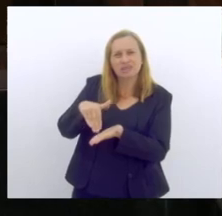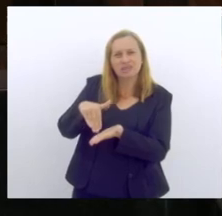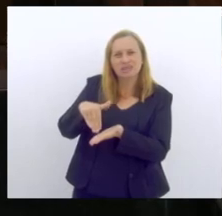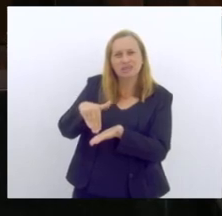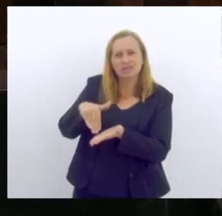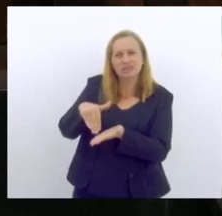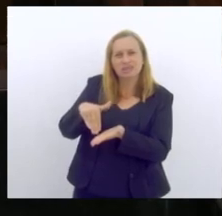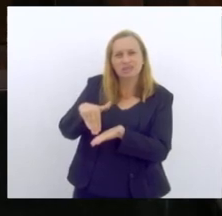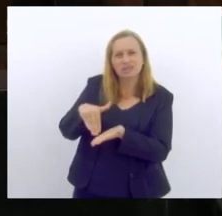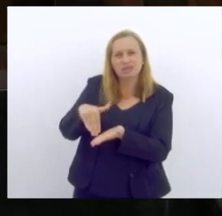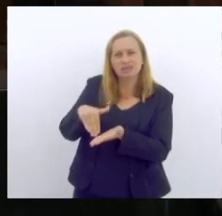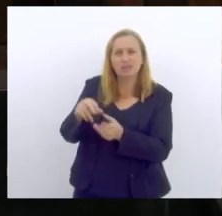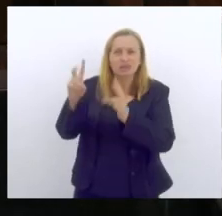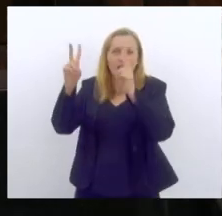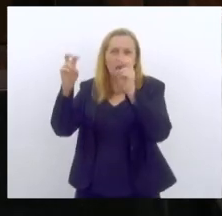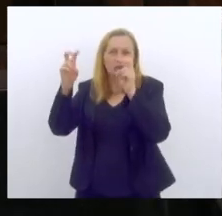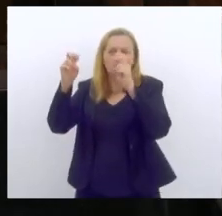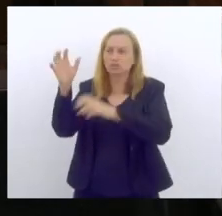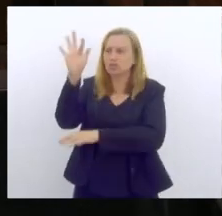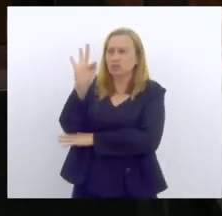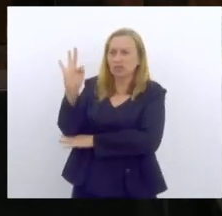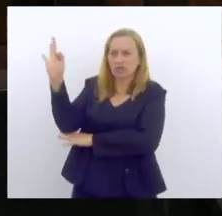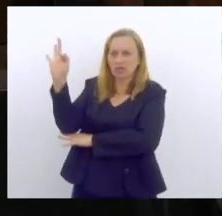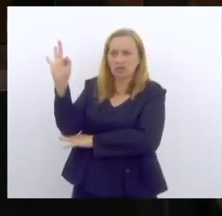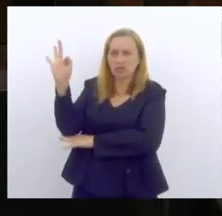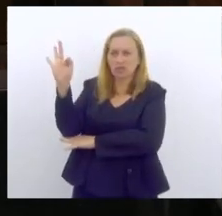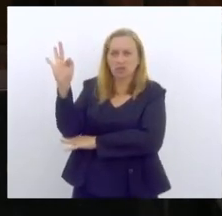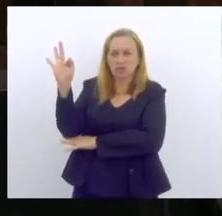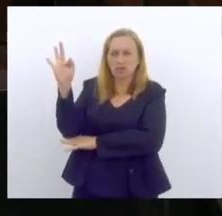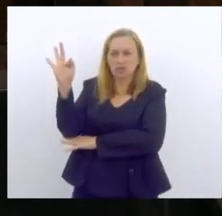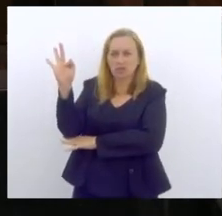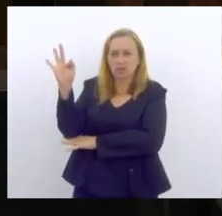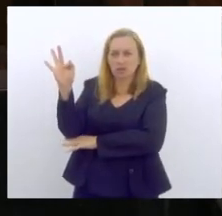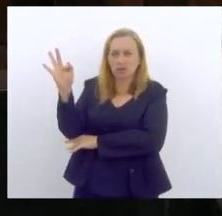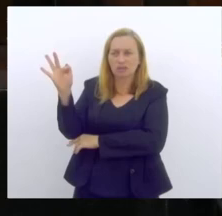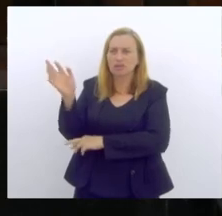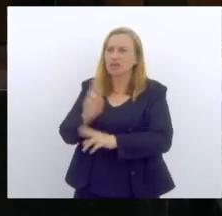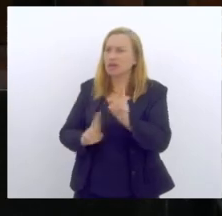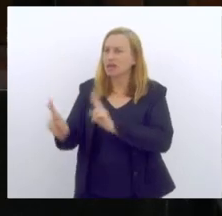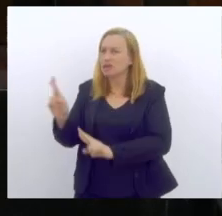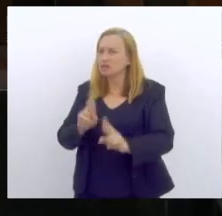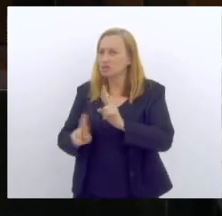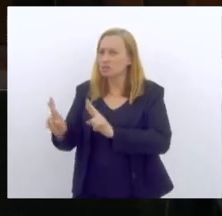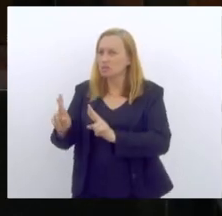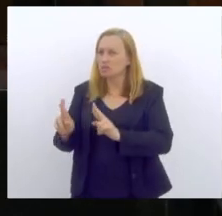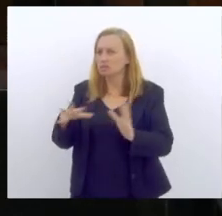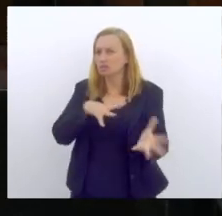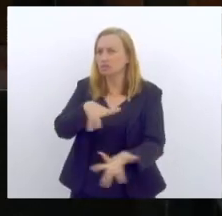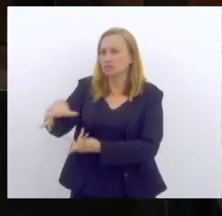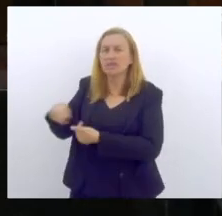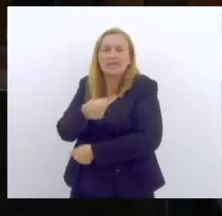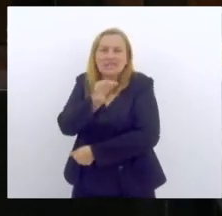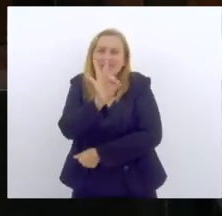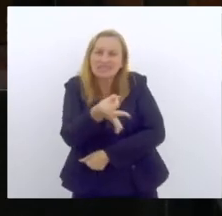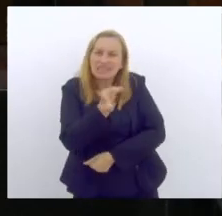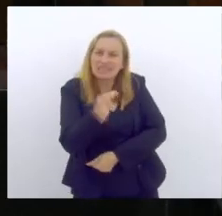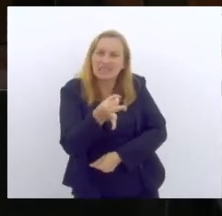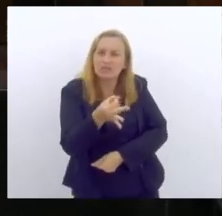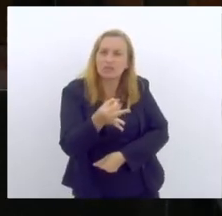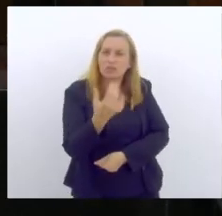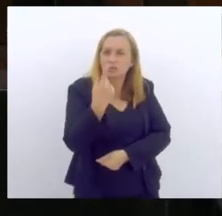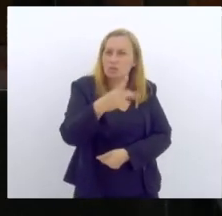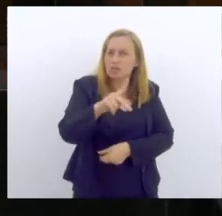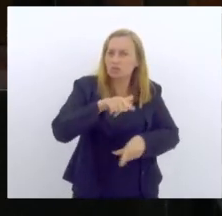de assuntos federativos lá do ministério das relações institucionais tenho certeza com seu traquejo